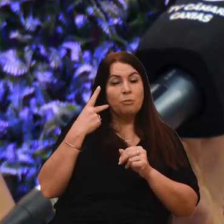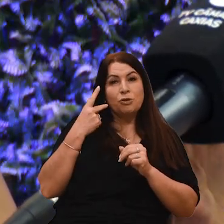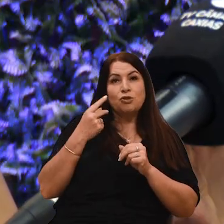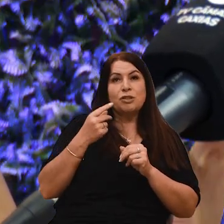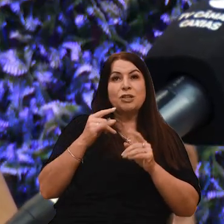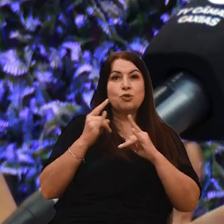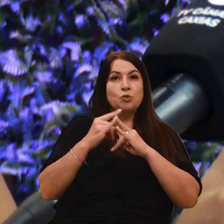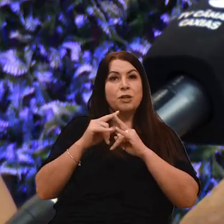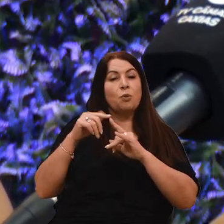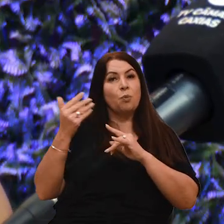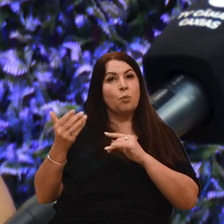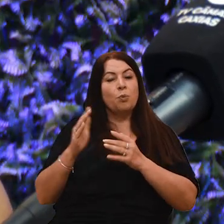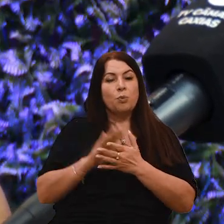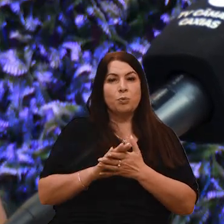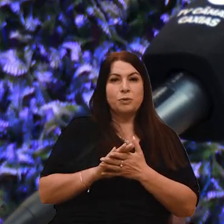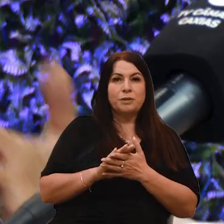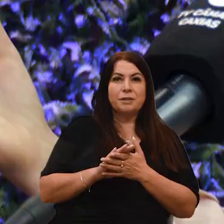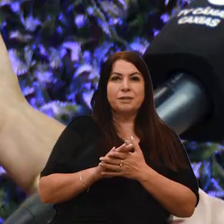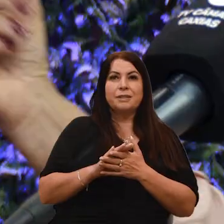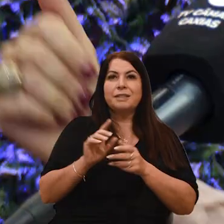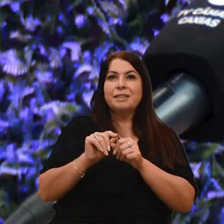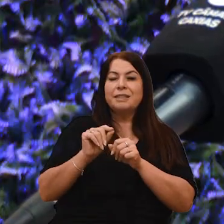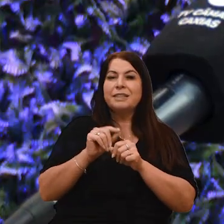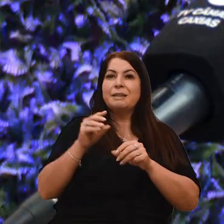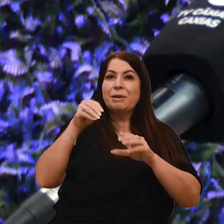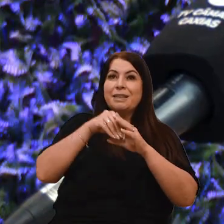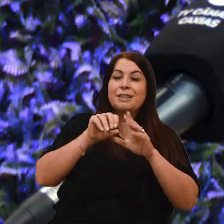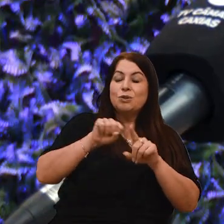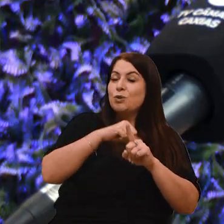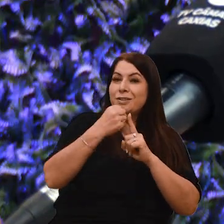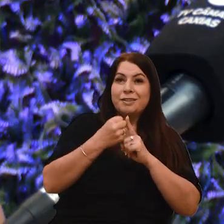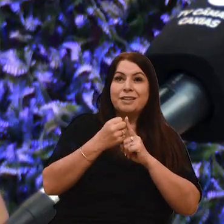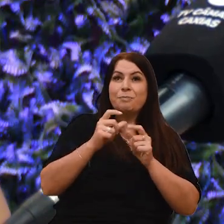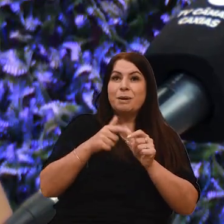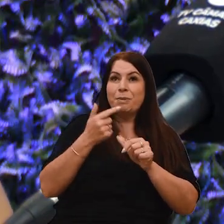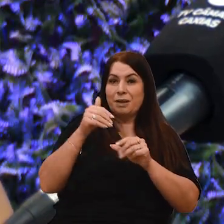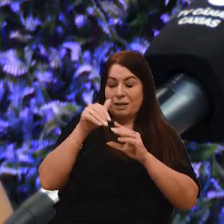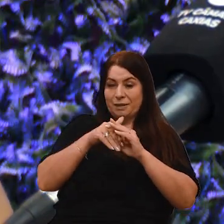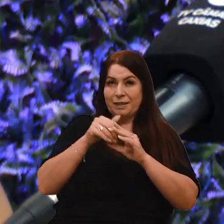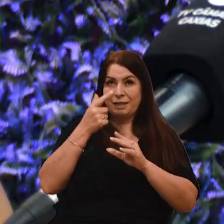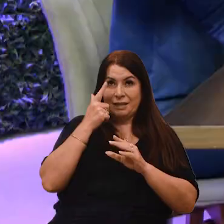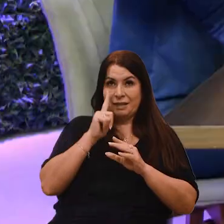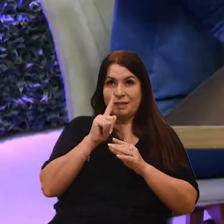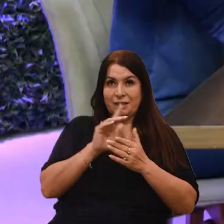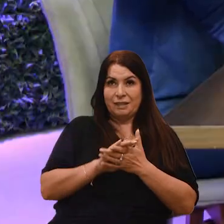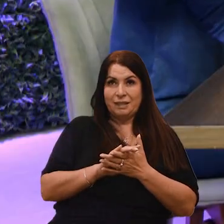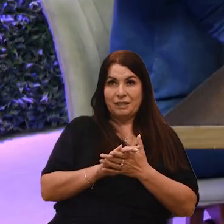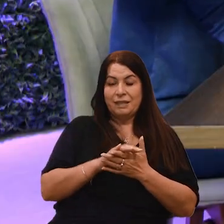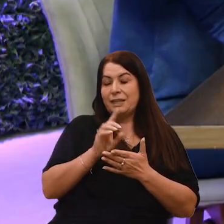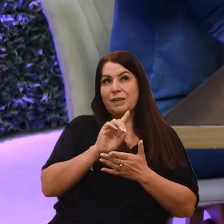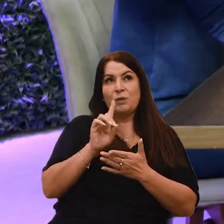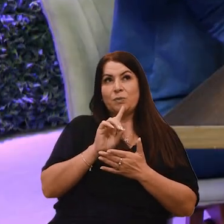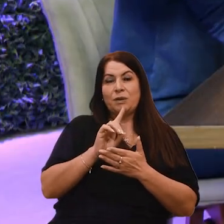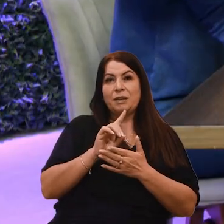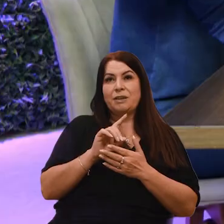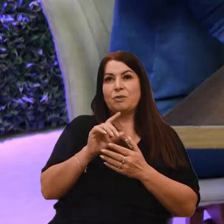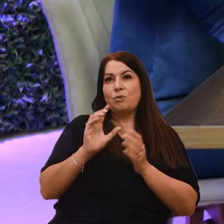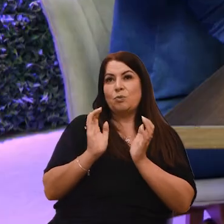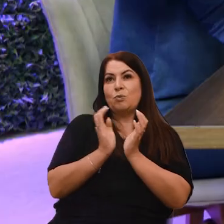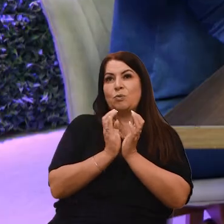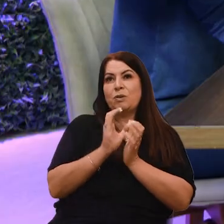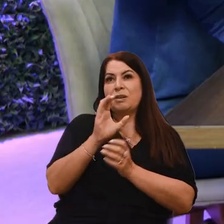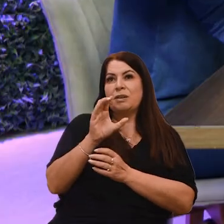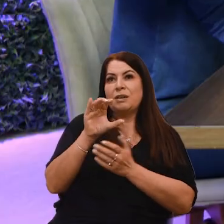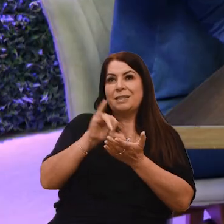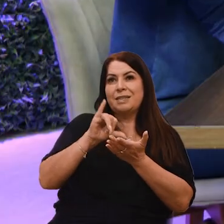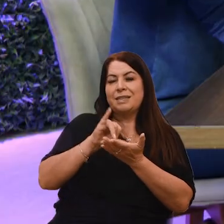institucional, é outro. Mas eu desde comecei... que você vive em sociedade, Sim, né? a primeira eleição que eu ganhei foi não era nem Grêmio Estudantil, era Centro Cívico,